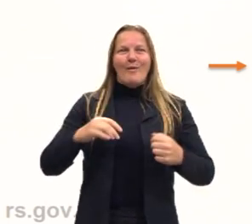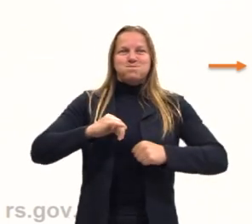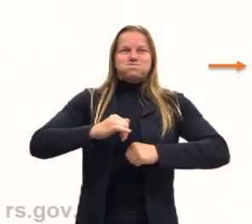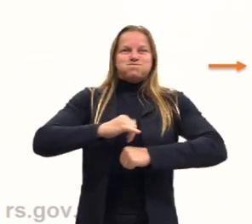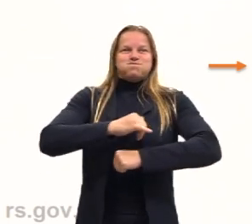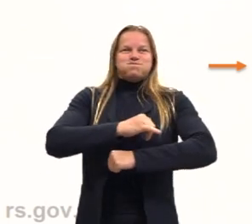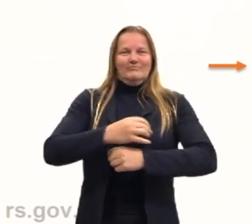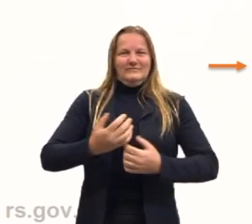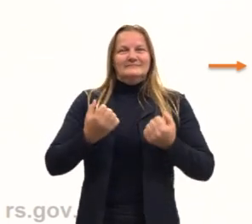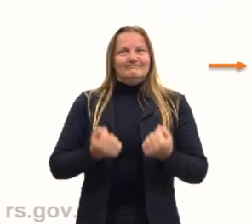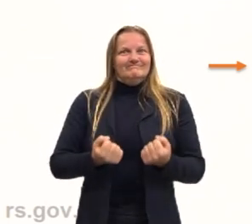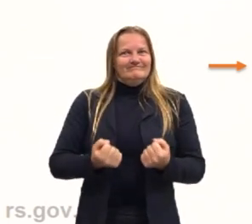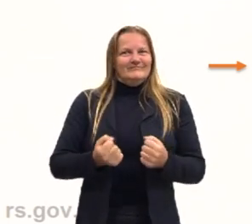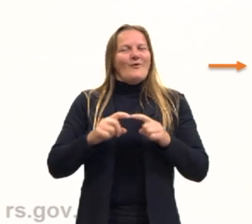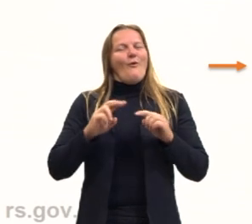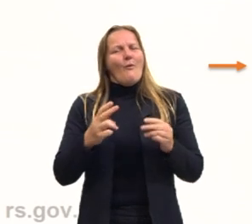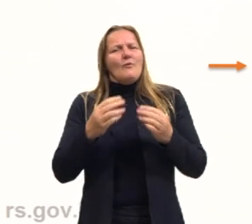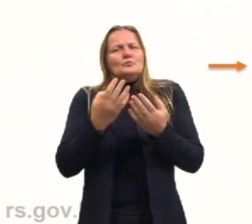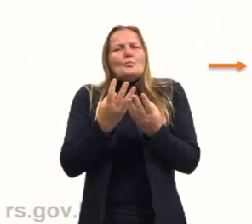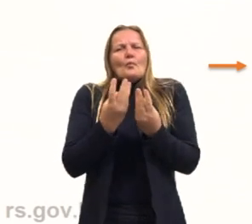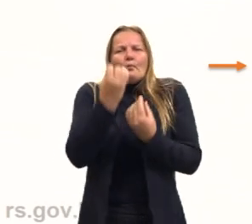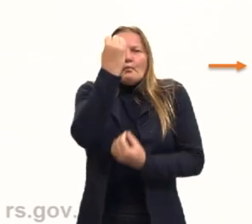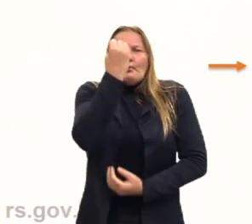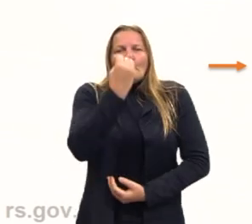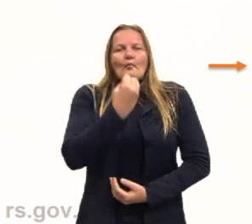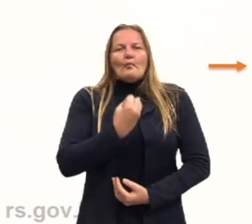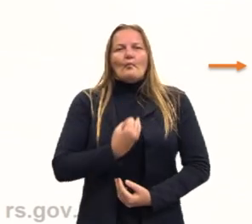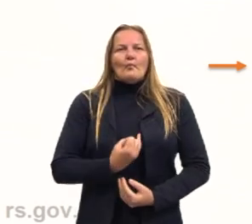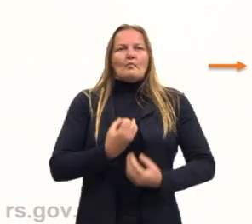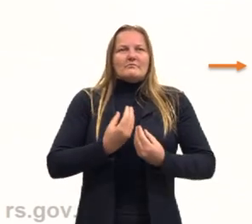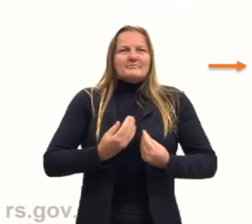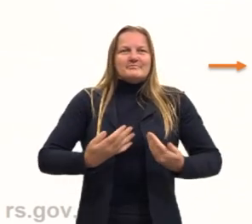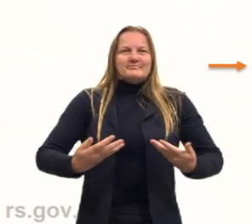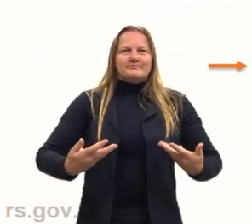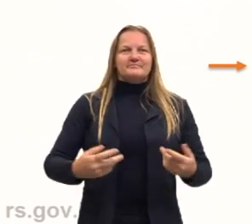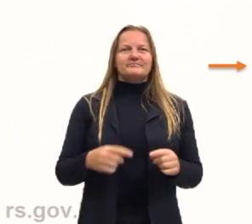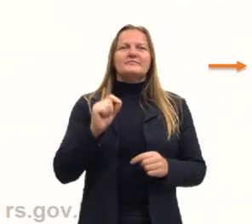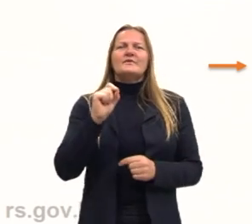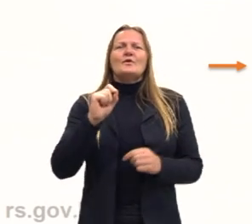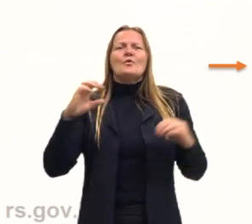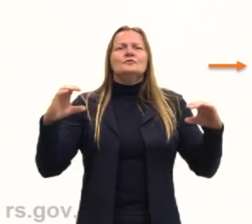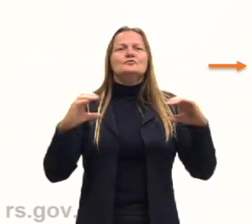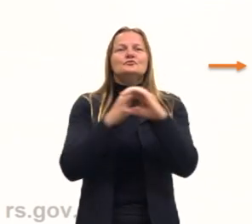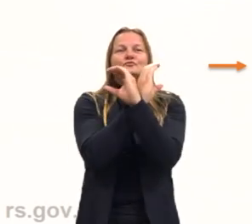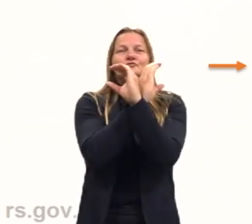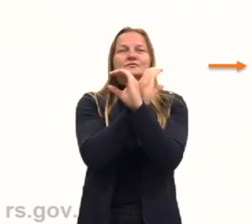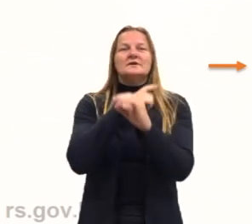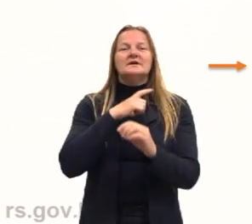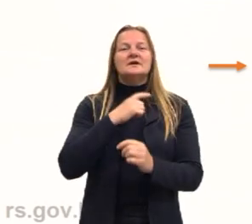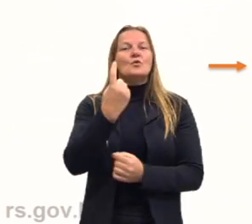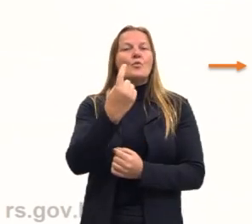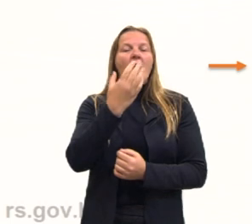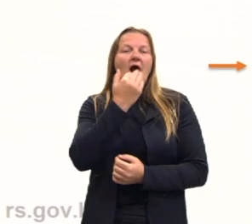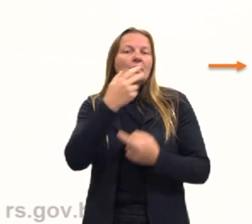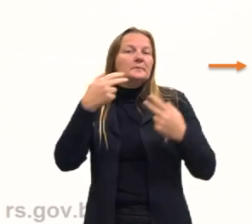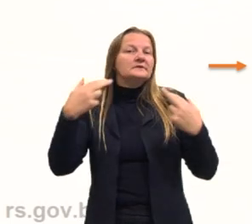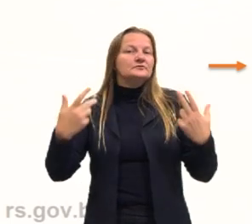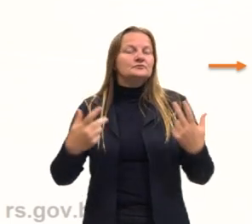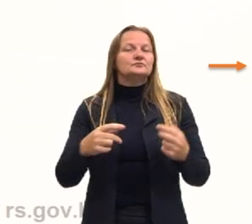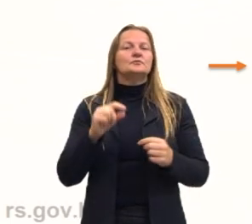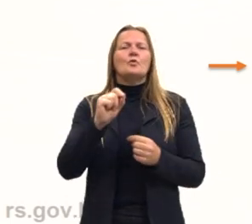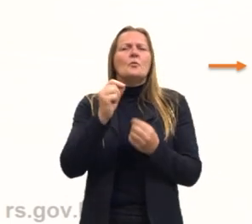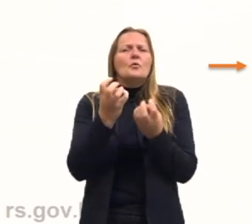de peso ou para perda de peso então quantas calorias Será que tem um determinado alimento como